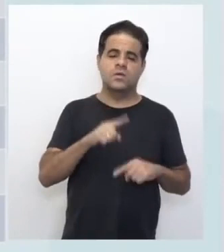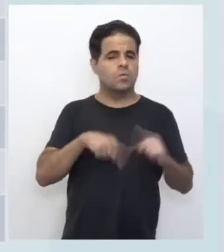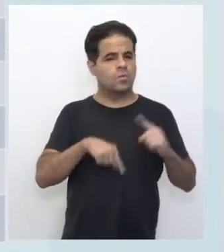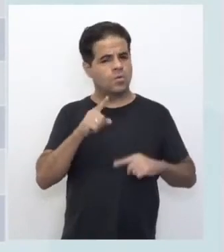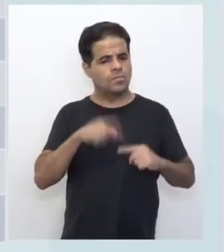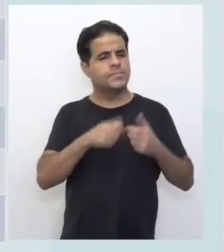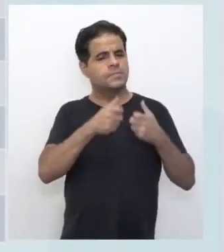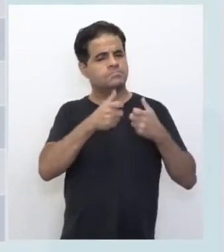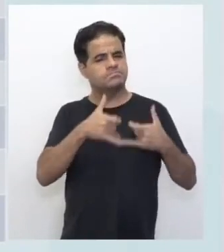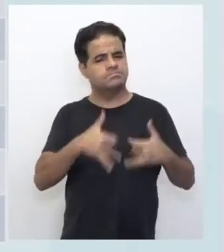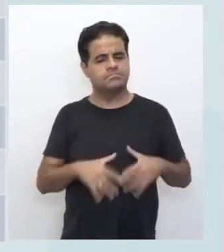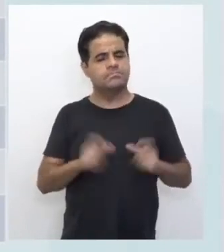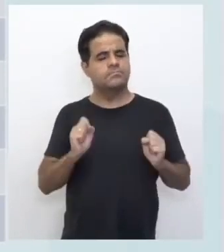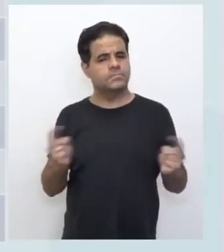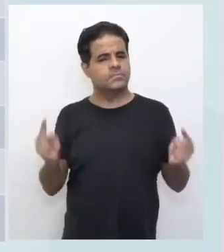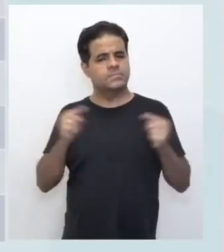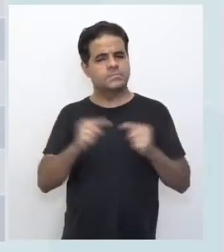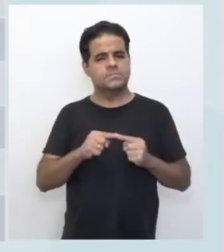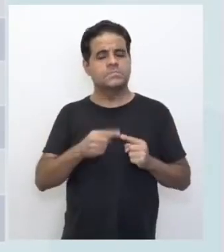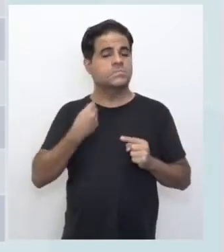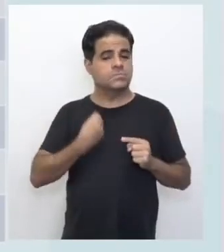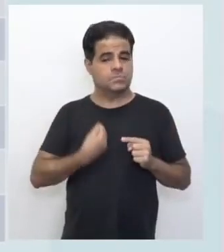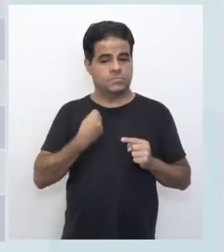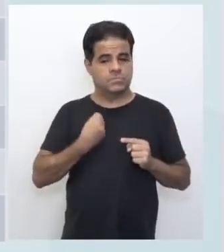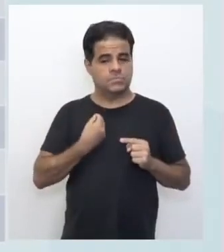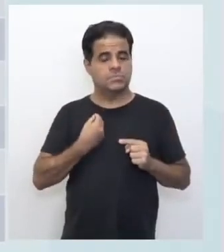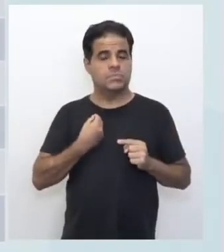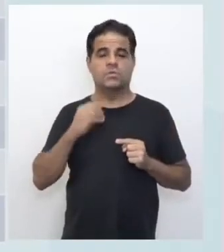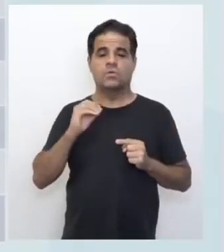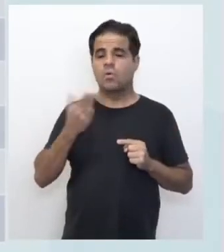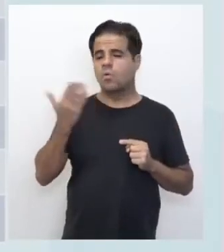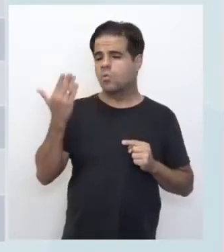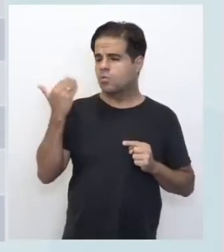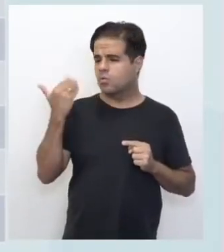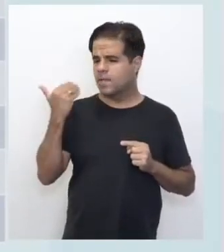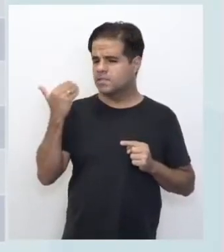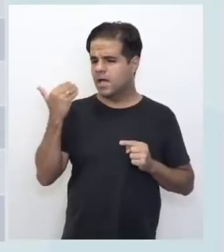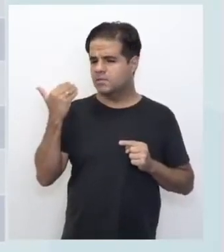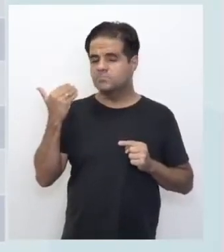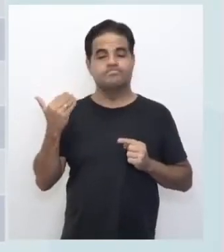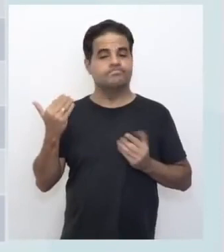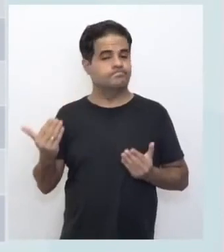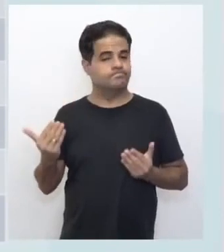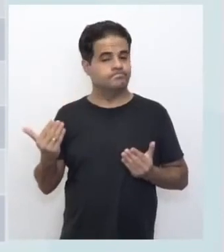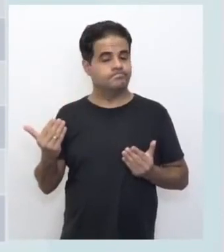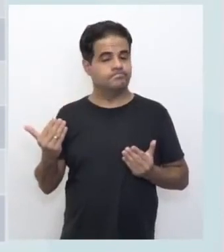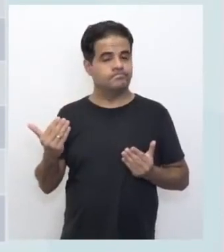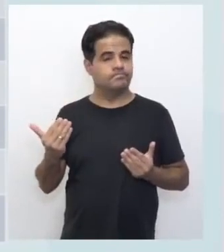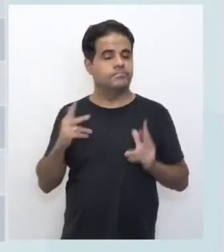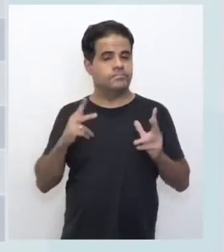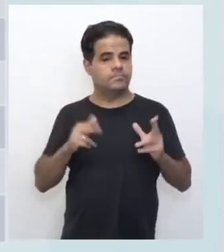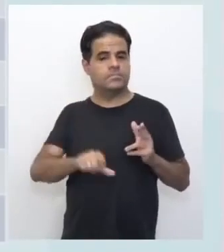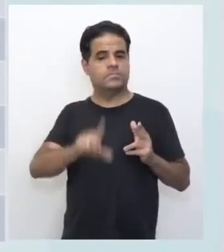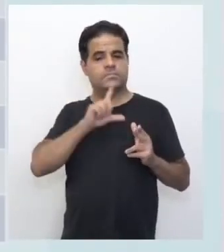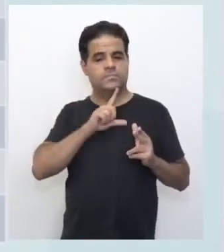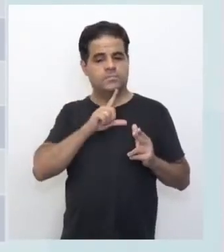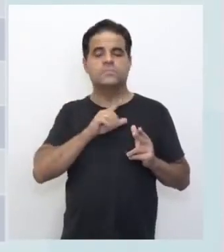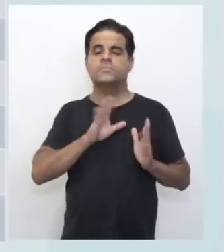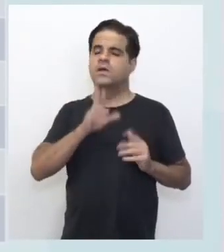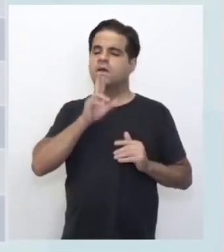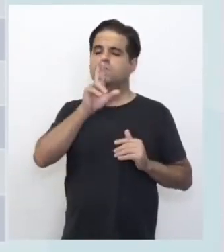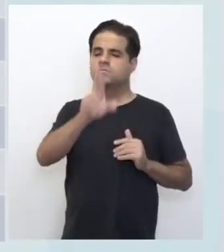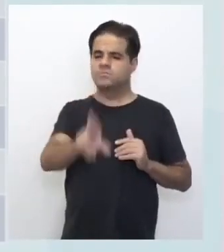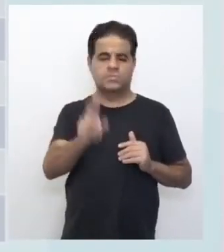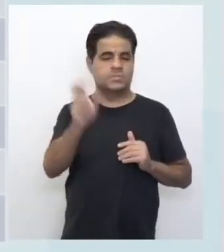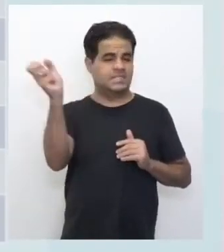pode estar situado no presente ou no pretérito? Aqui, e ó, aí? uma anterior, né? Que a gente respondido. Colocou